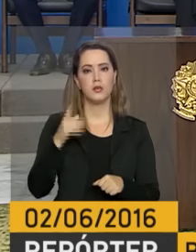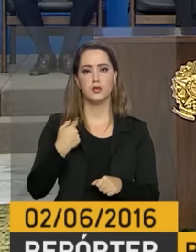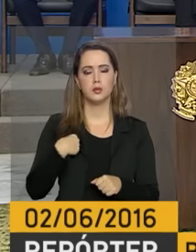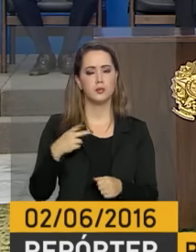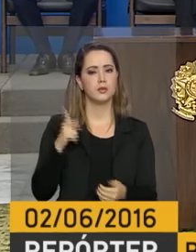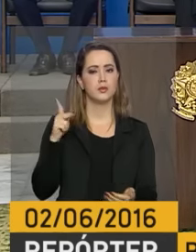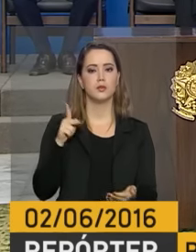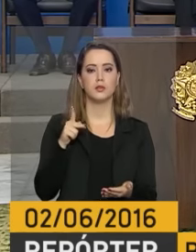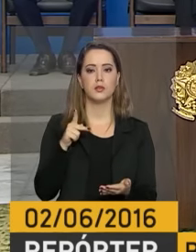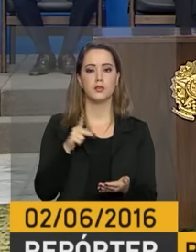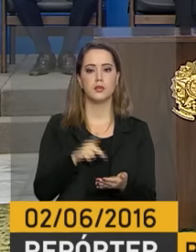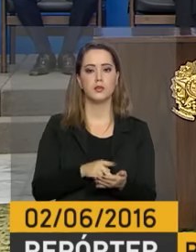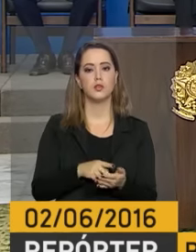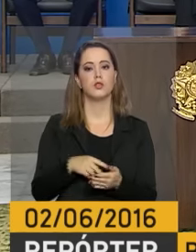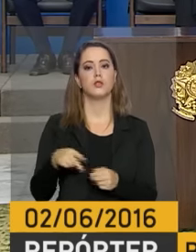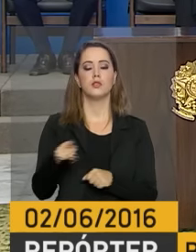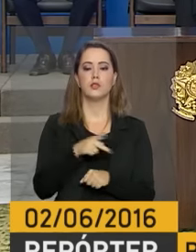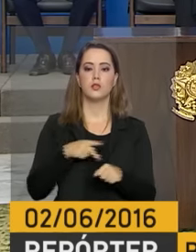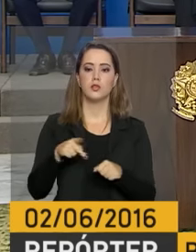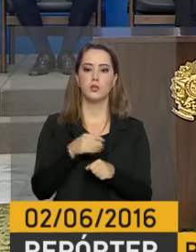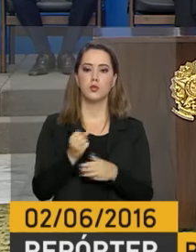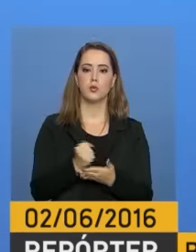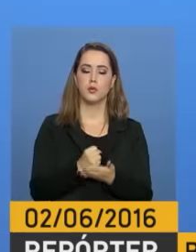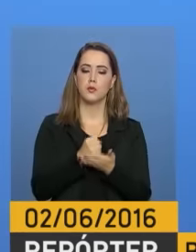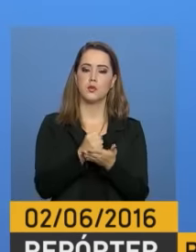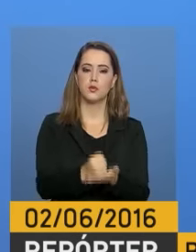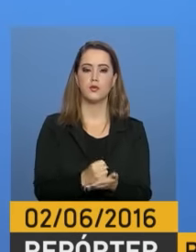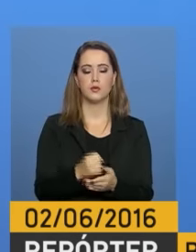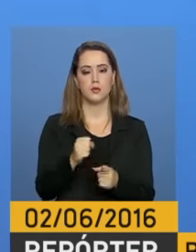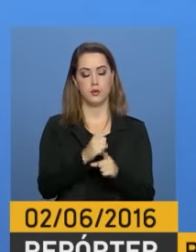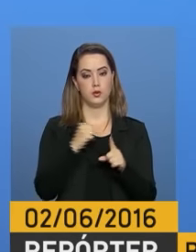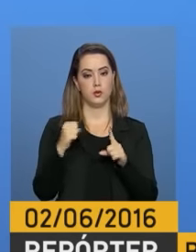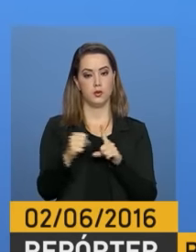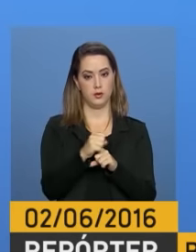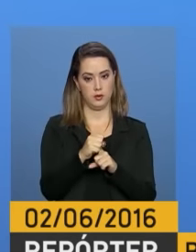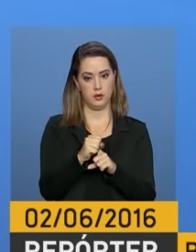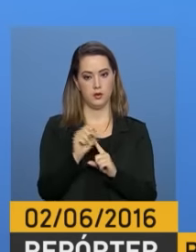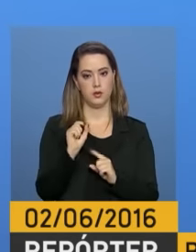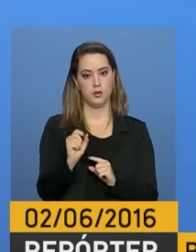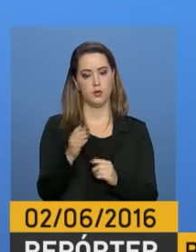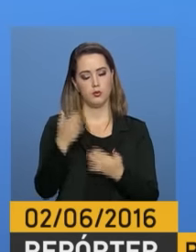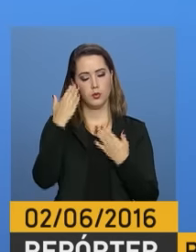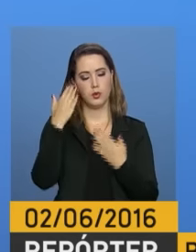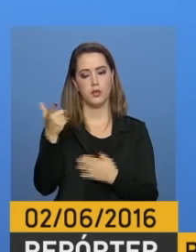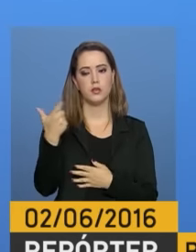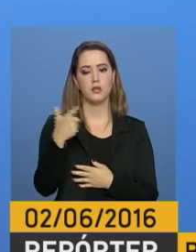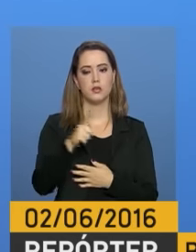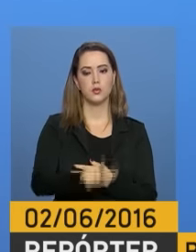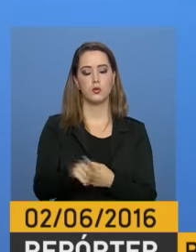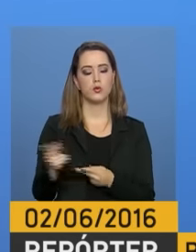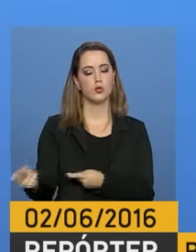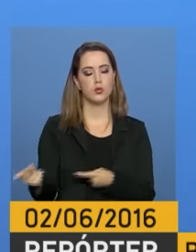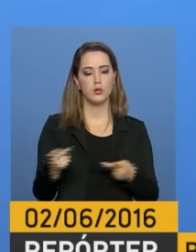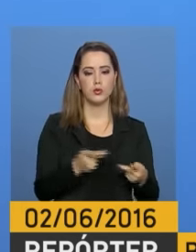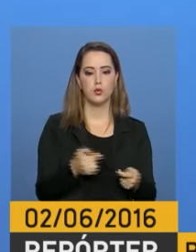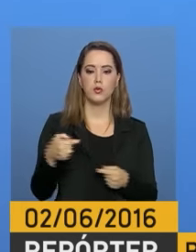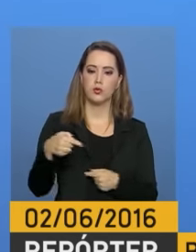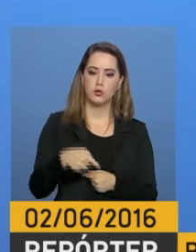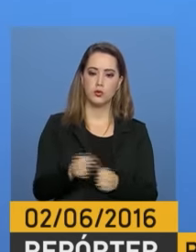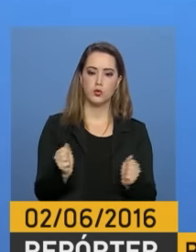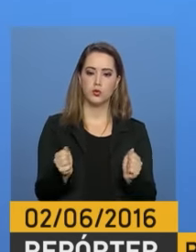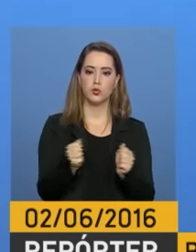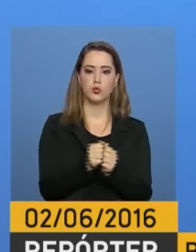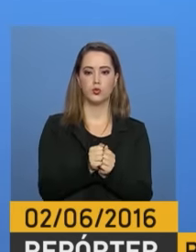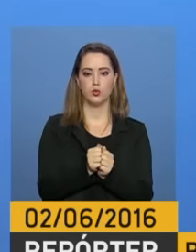melhor pode a República prover a seus cidadãos. Agradeço a Vossa Excelência uma vez mais o convite para compartilharmos dessas